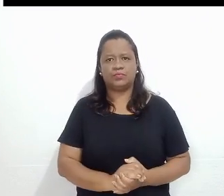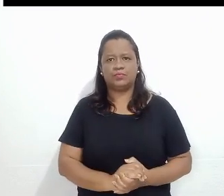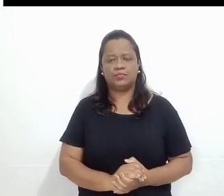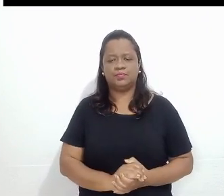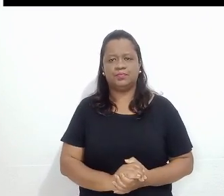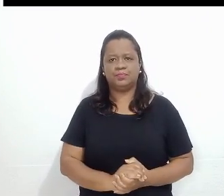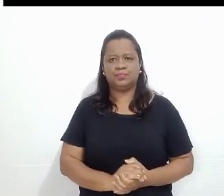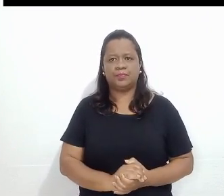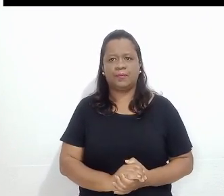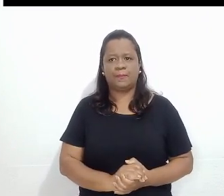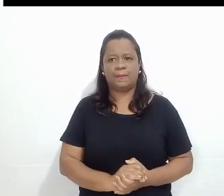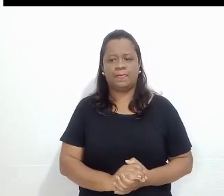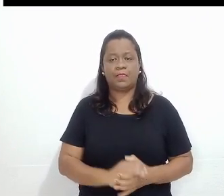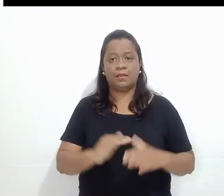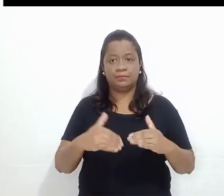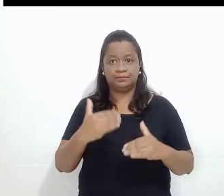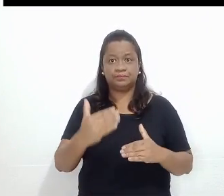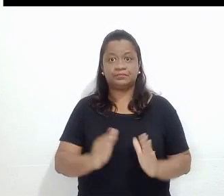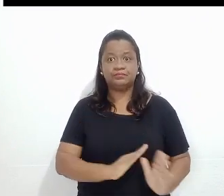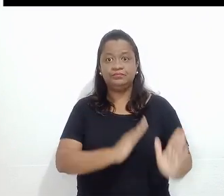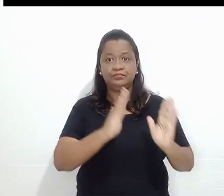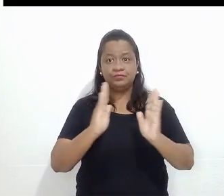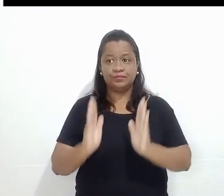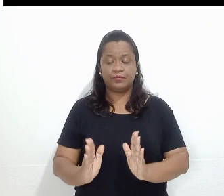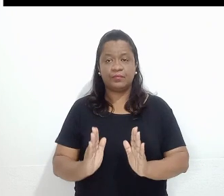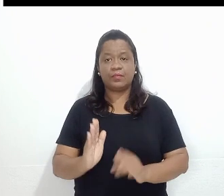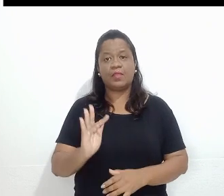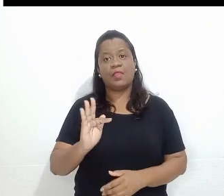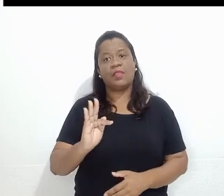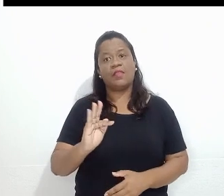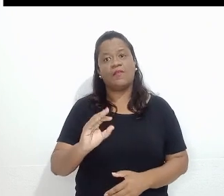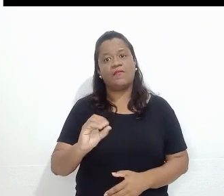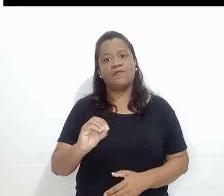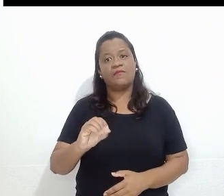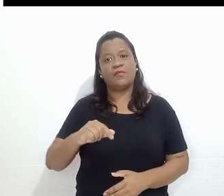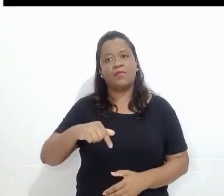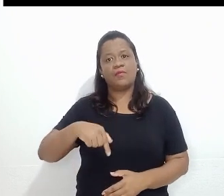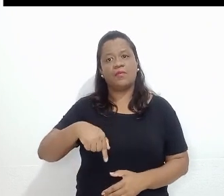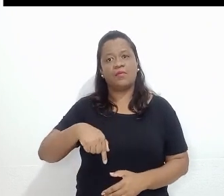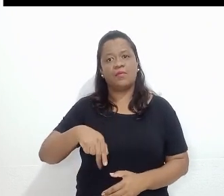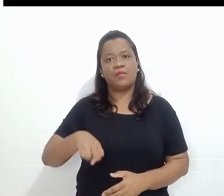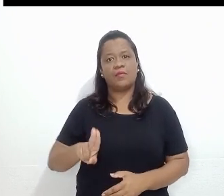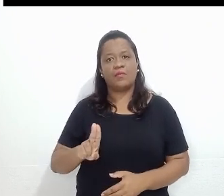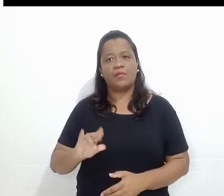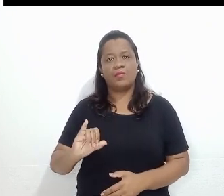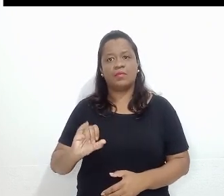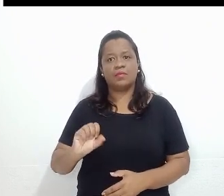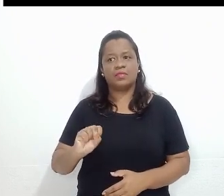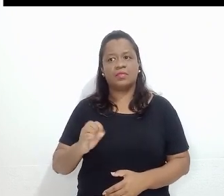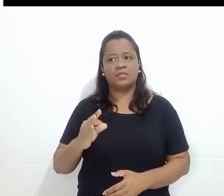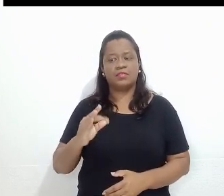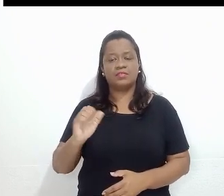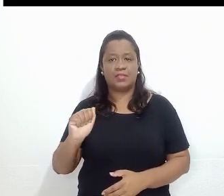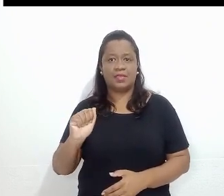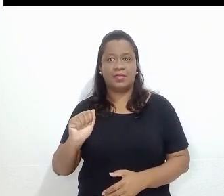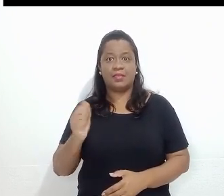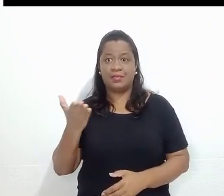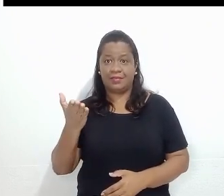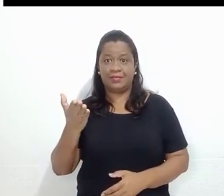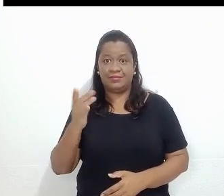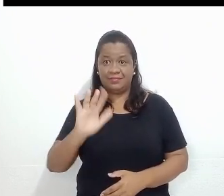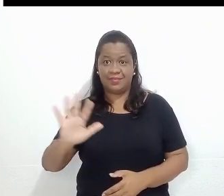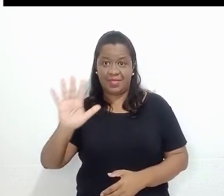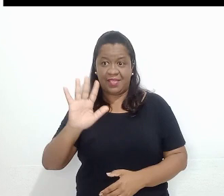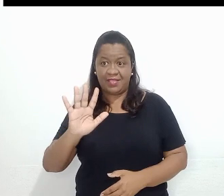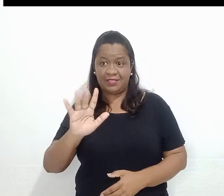Então vamos seguindo, nós temos o foquista. Vamos ver aqui, estou vacilando aqui, ó. A gente tem imagem dessa galera toda lá. O operador de